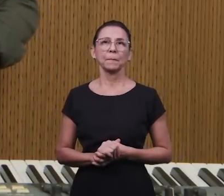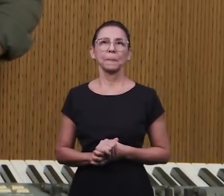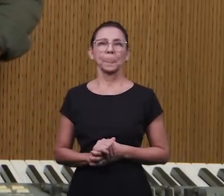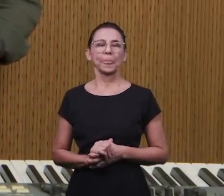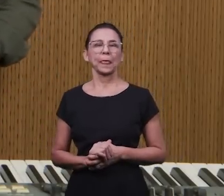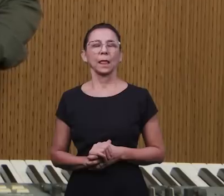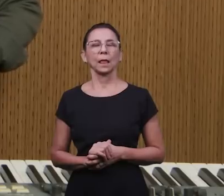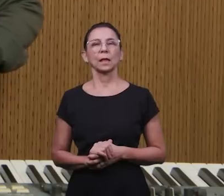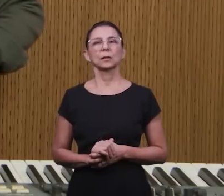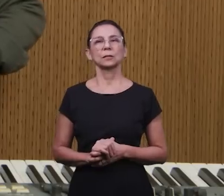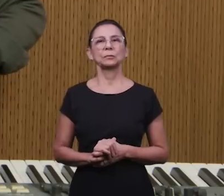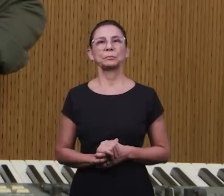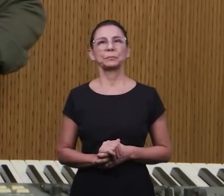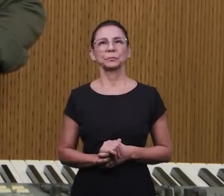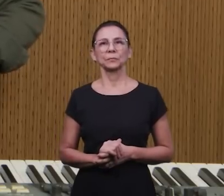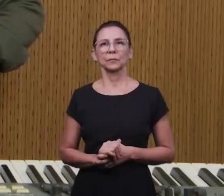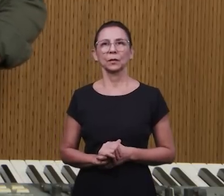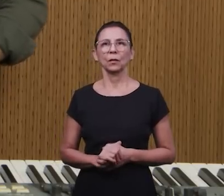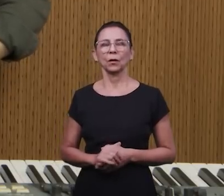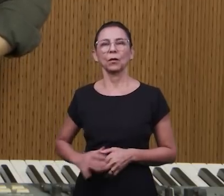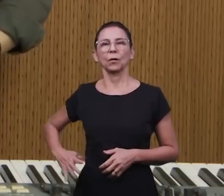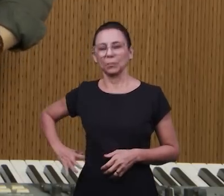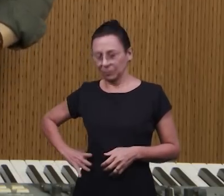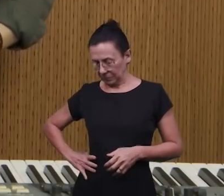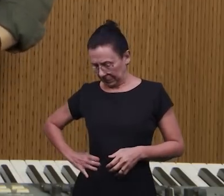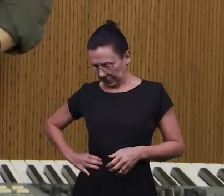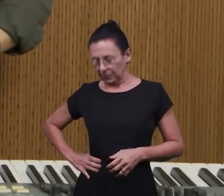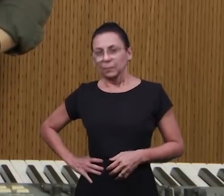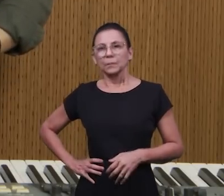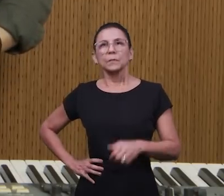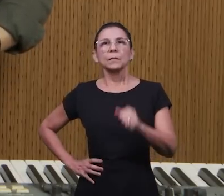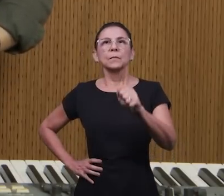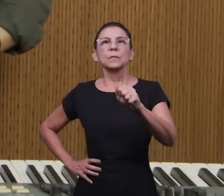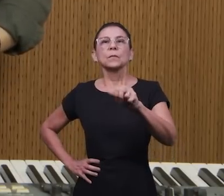me dê conforto. Inspirou.